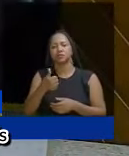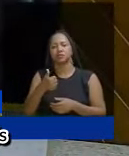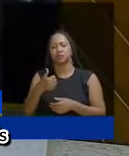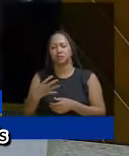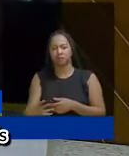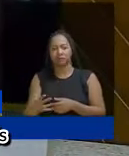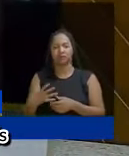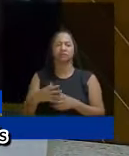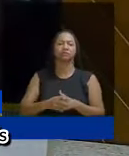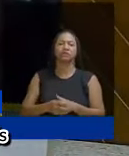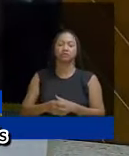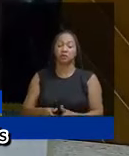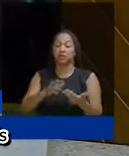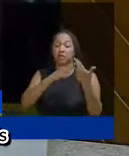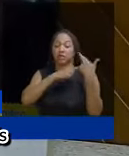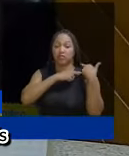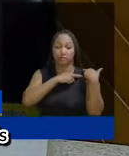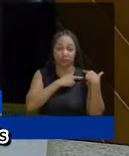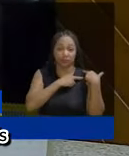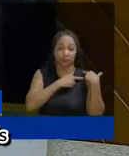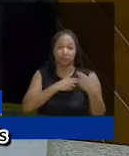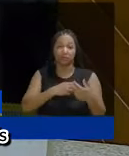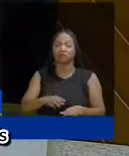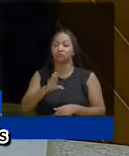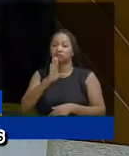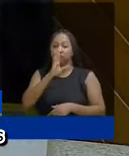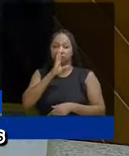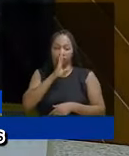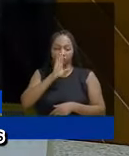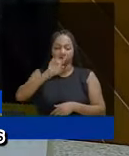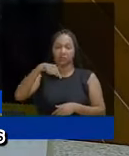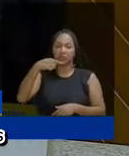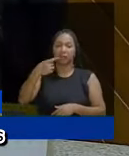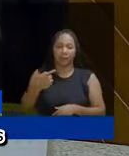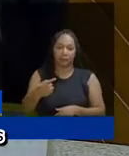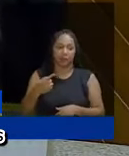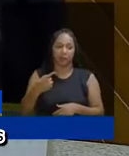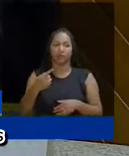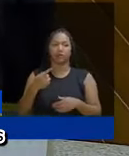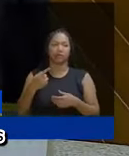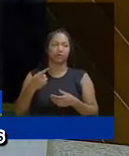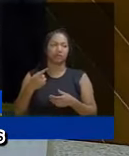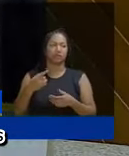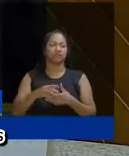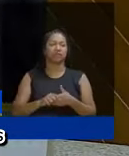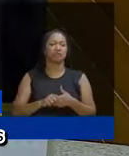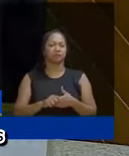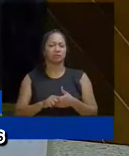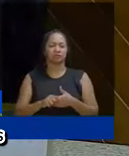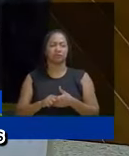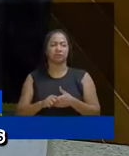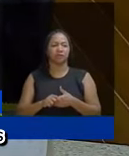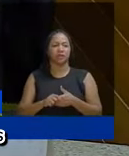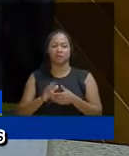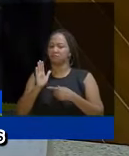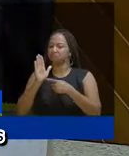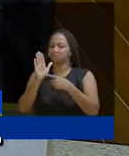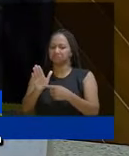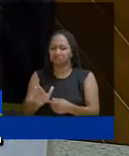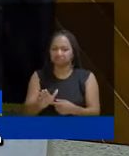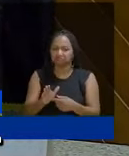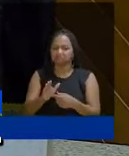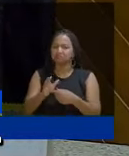Os referidos responsáveis ficaram silentes após a citação deste tribunal, deixando de trazer